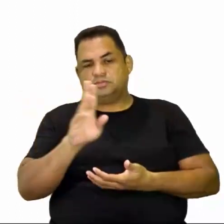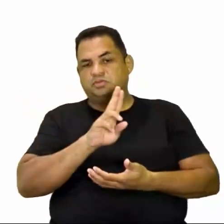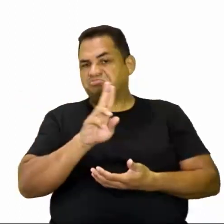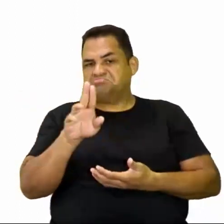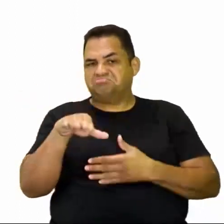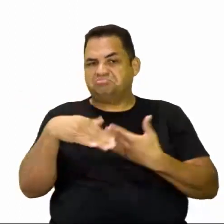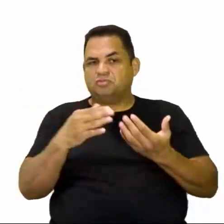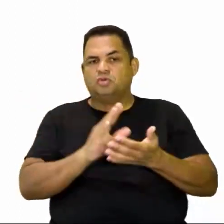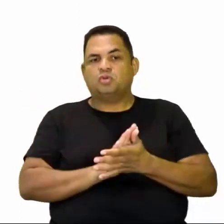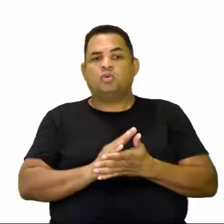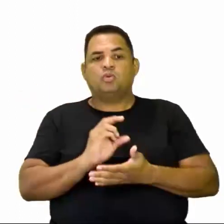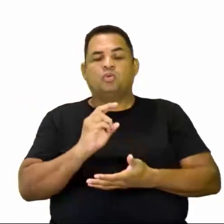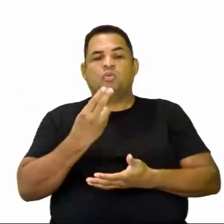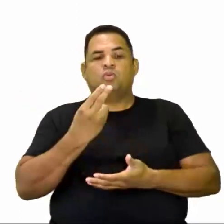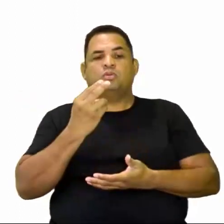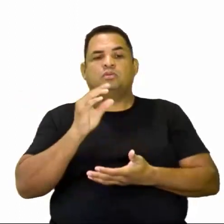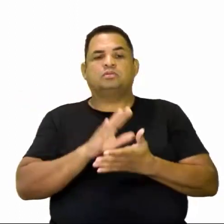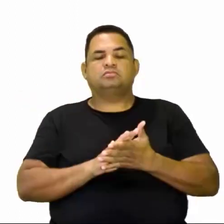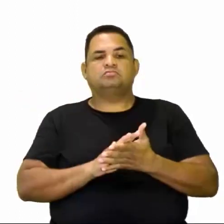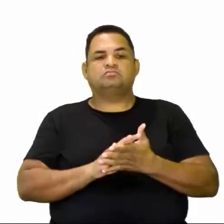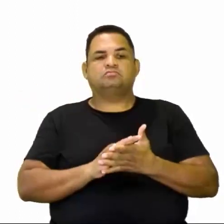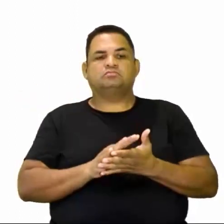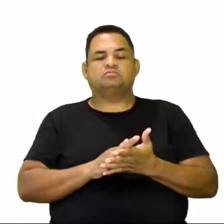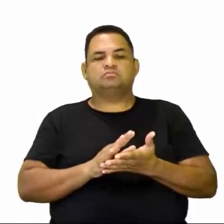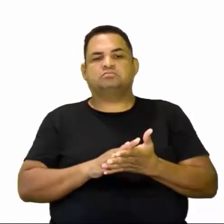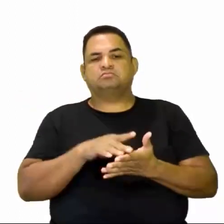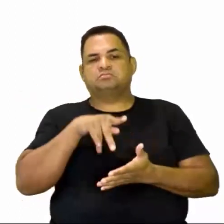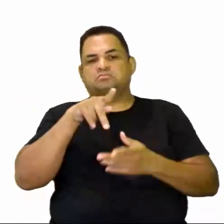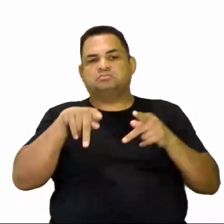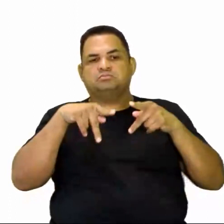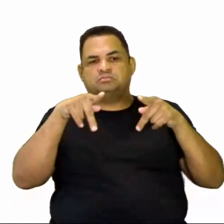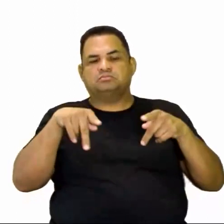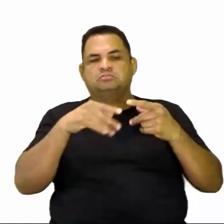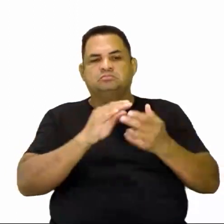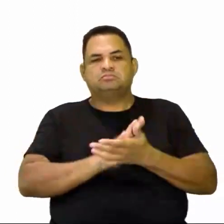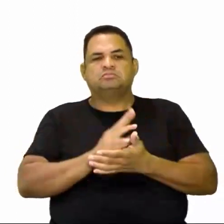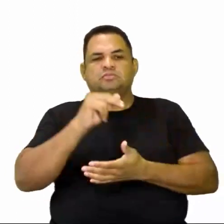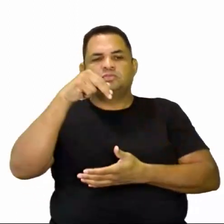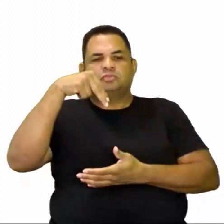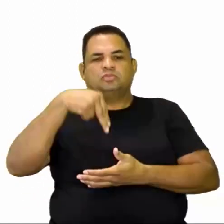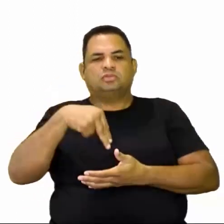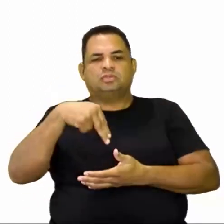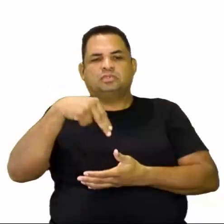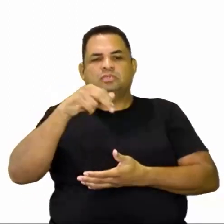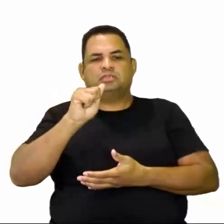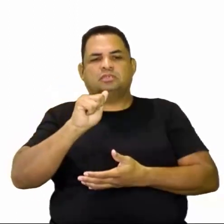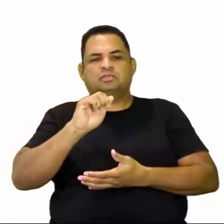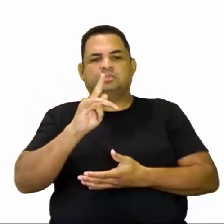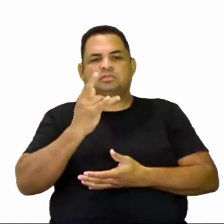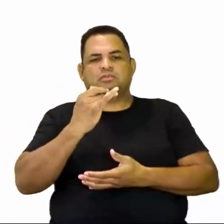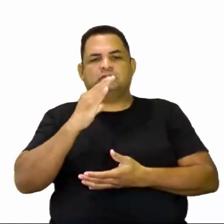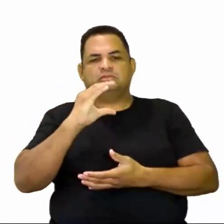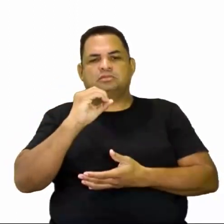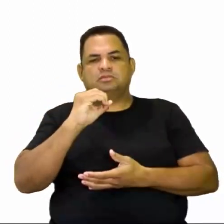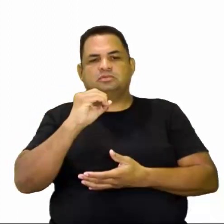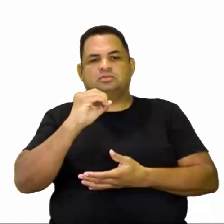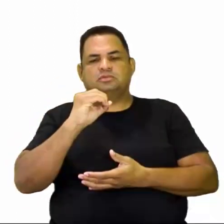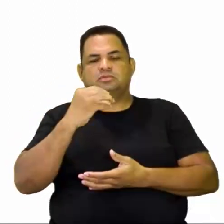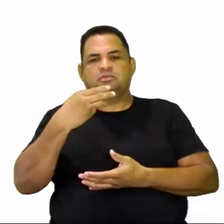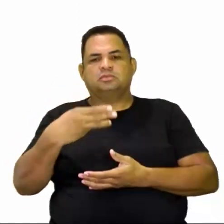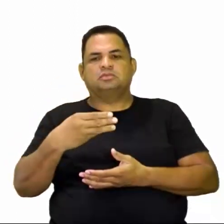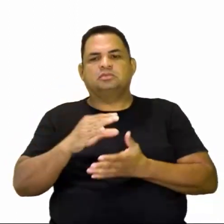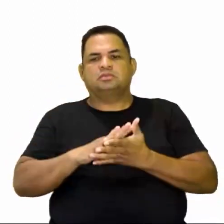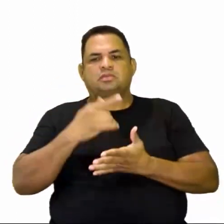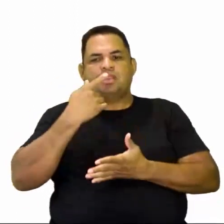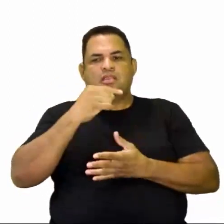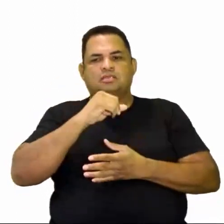hidrogenocarbonato de sódio, ou popularmente o carbonato de sódio, por exemplo, que é um sal que é utilizado